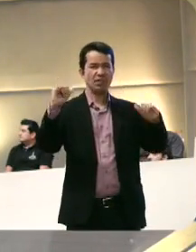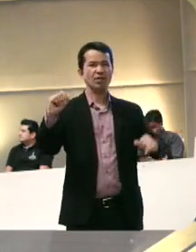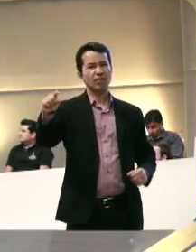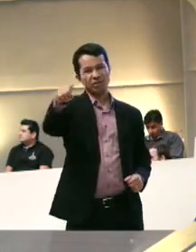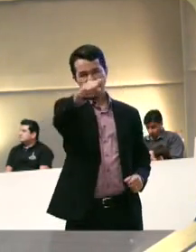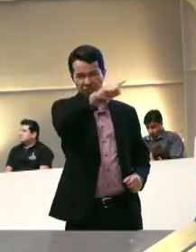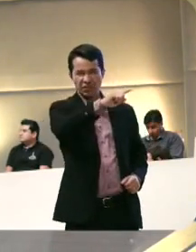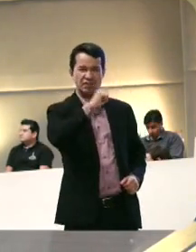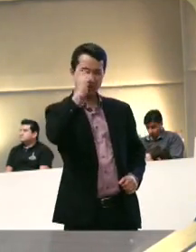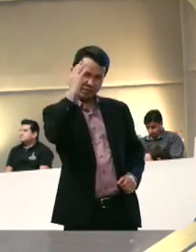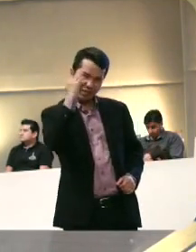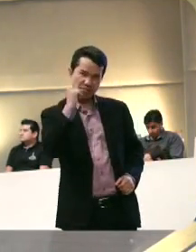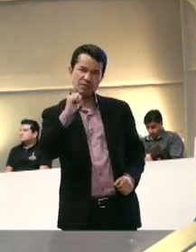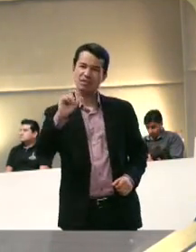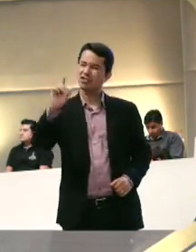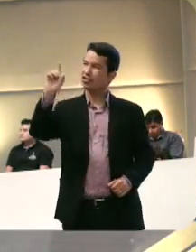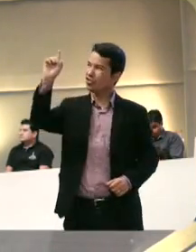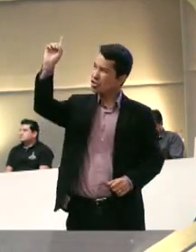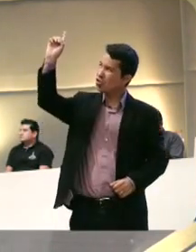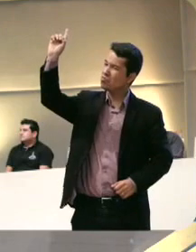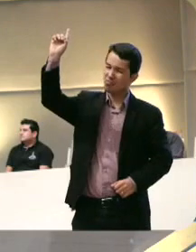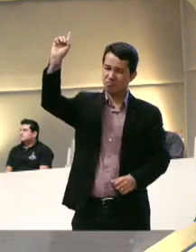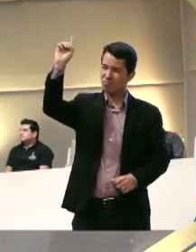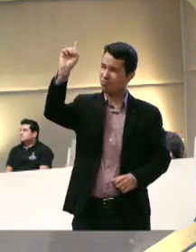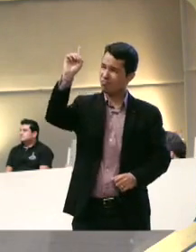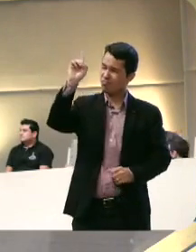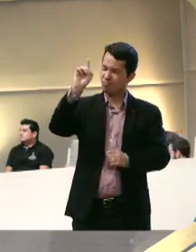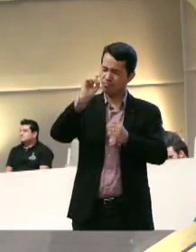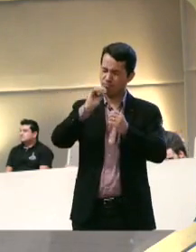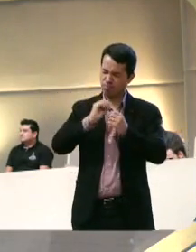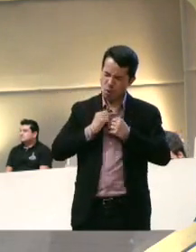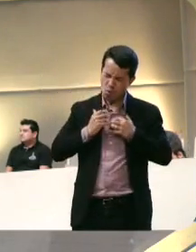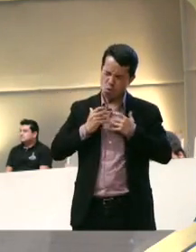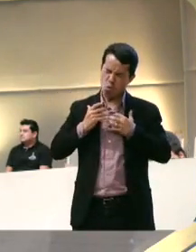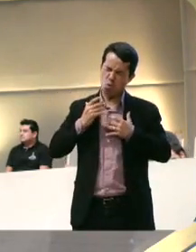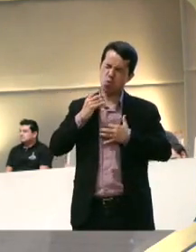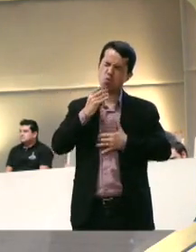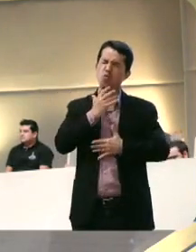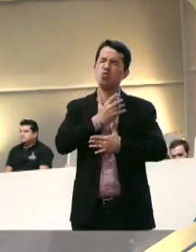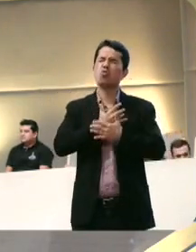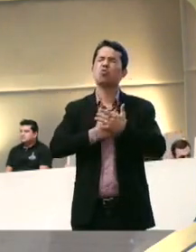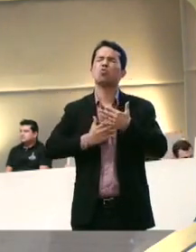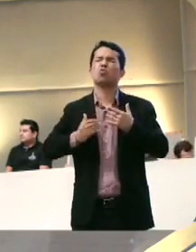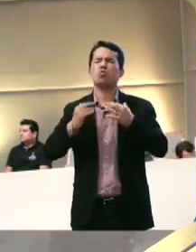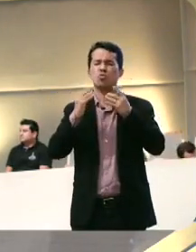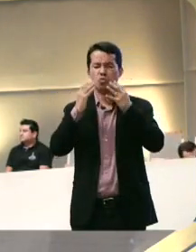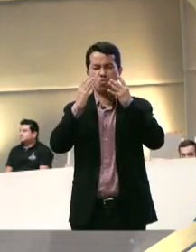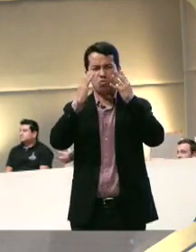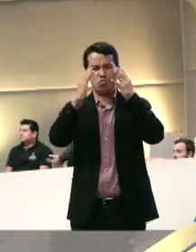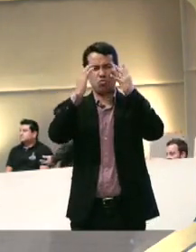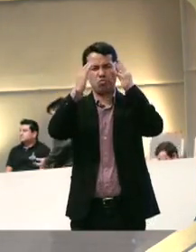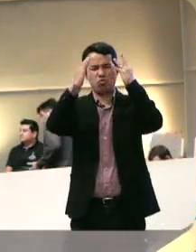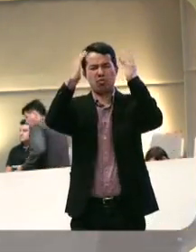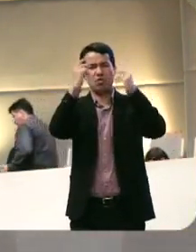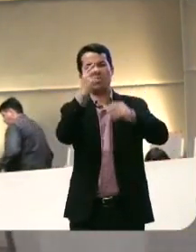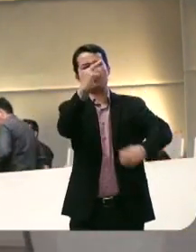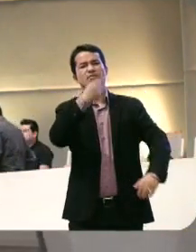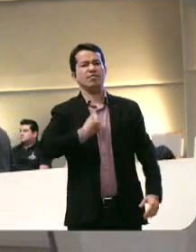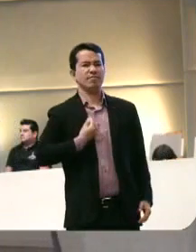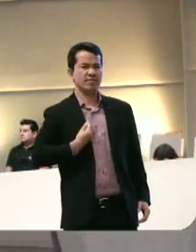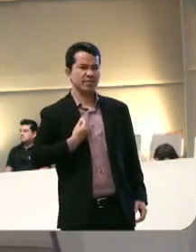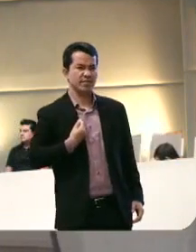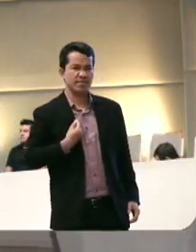nuvem vai vir. E hoje eu vim declarar: a nuvem vai vir sobre a sua casa. A nuvem